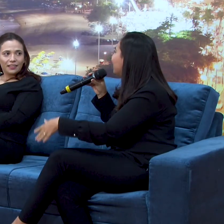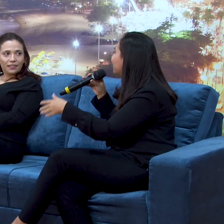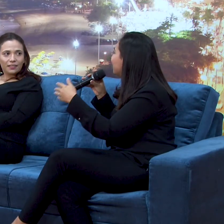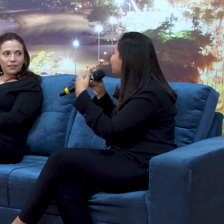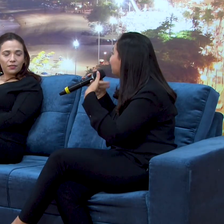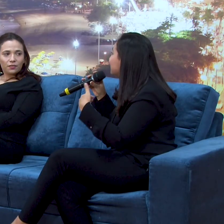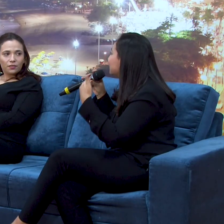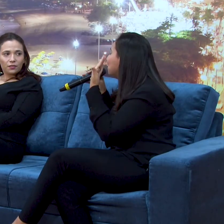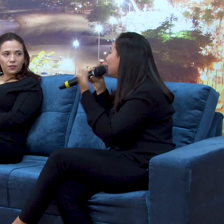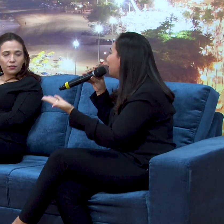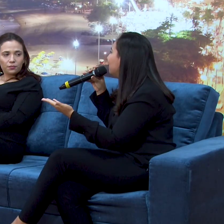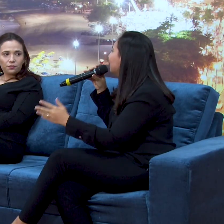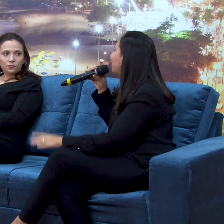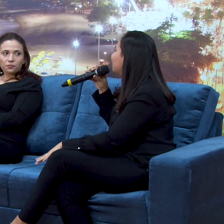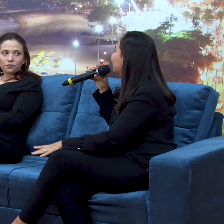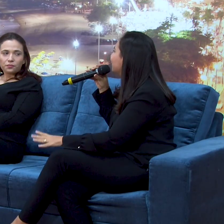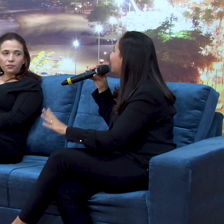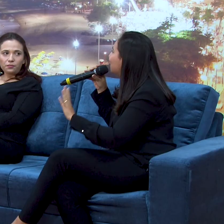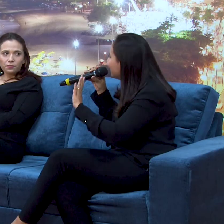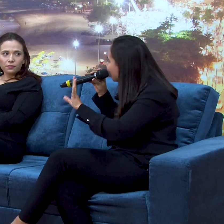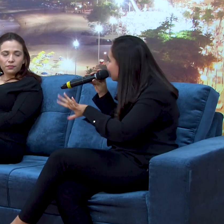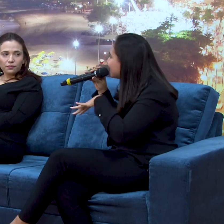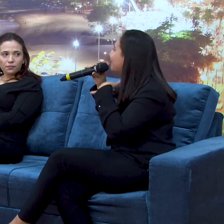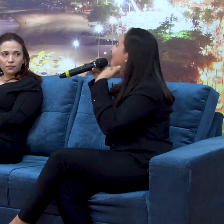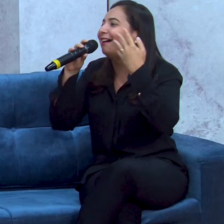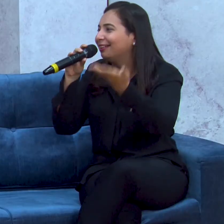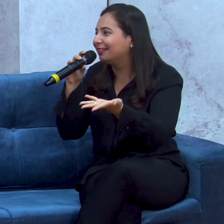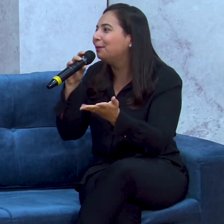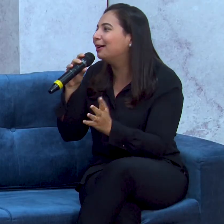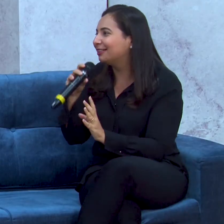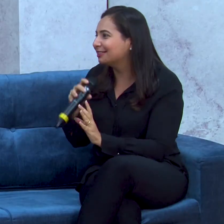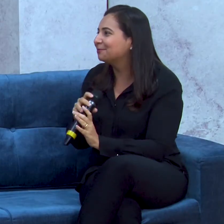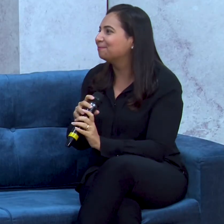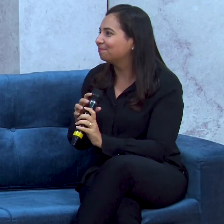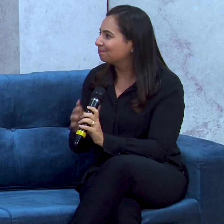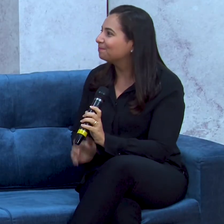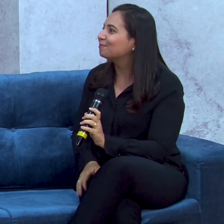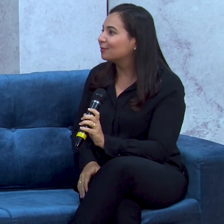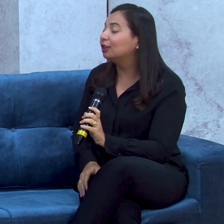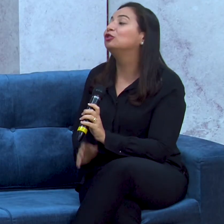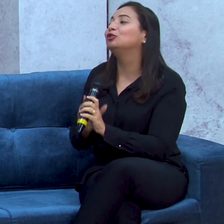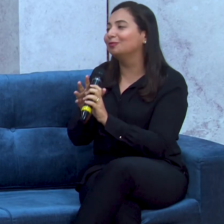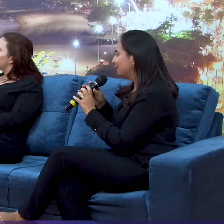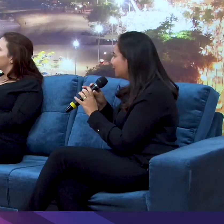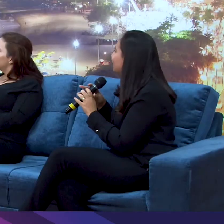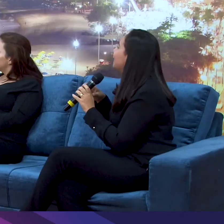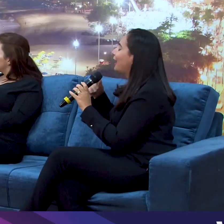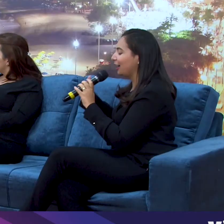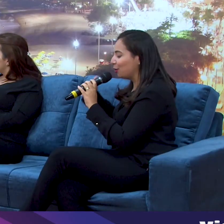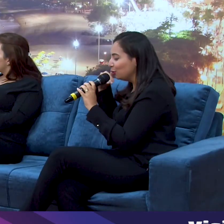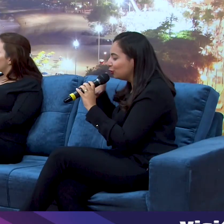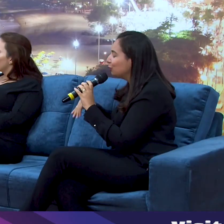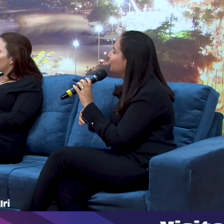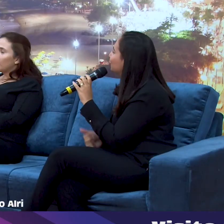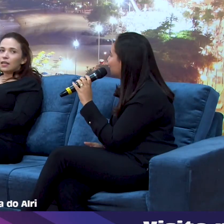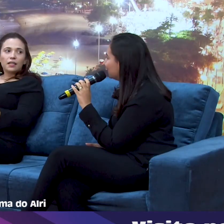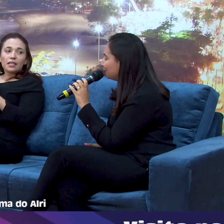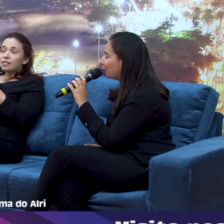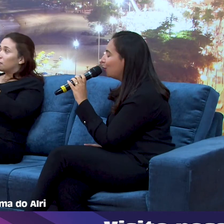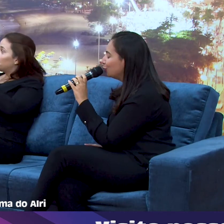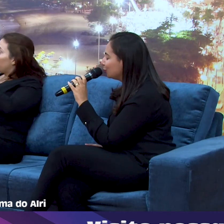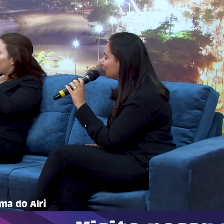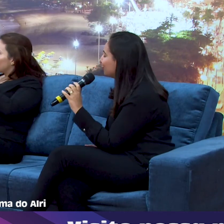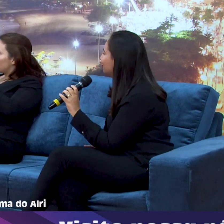Físico e mental Então cansa Ainda mais É porque você tem que Estar extremamente